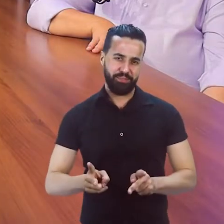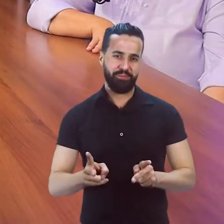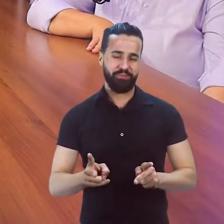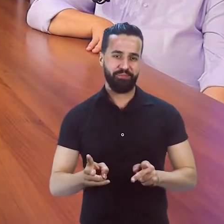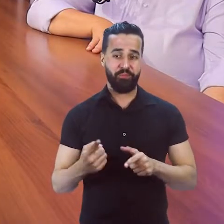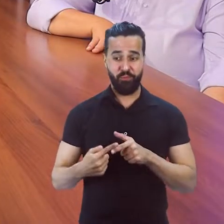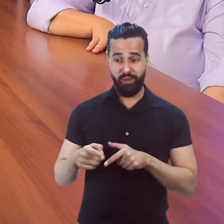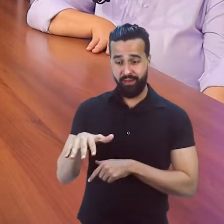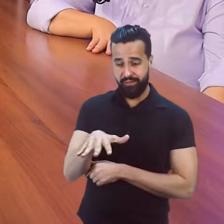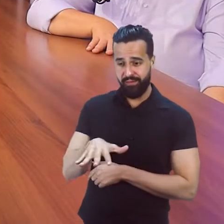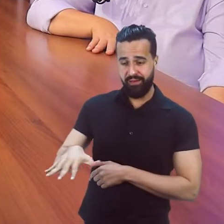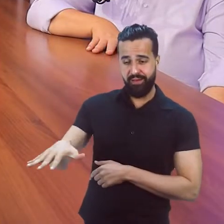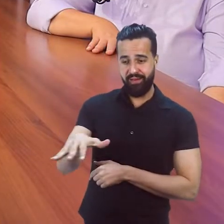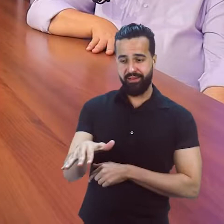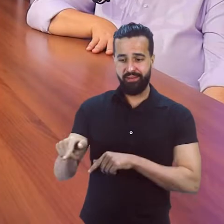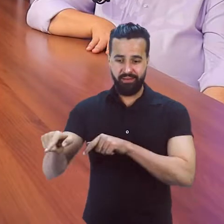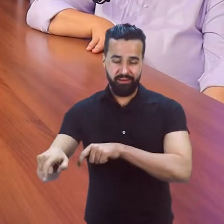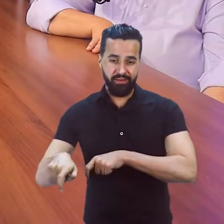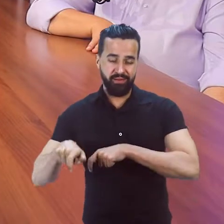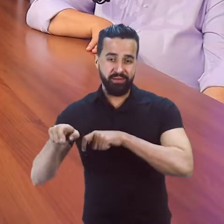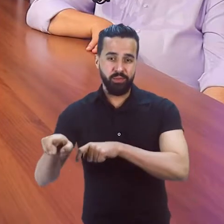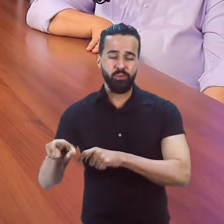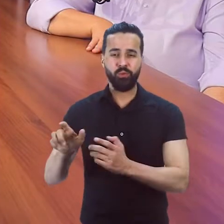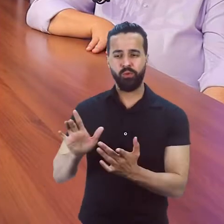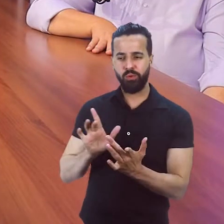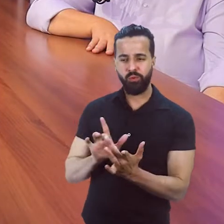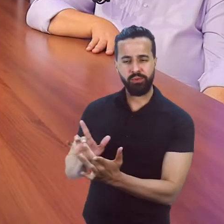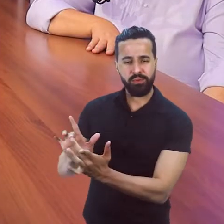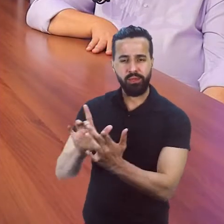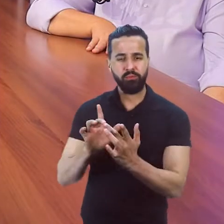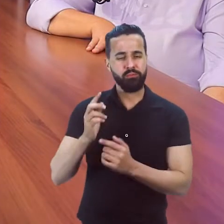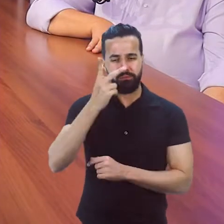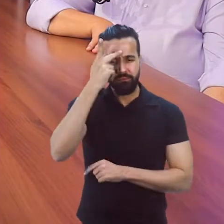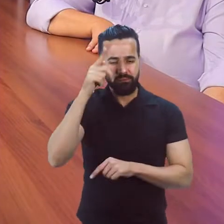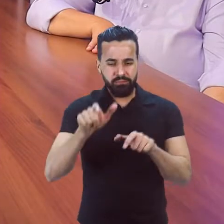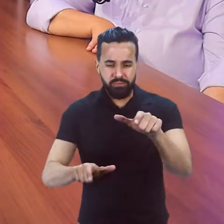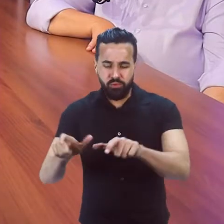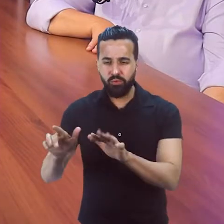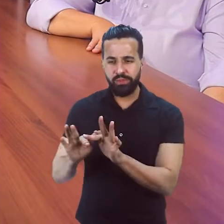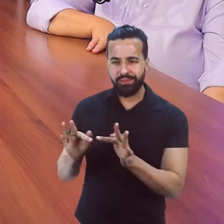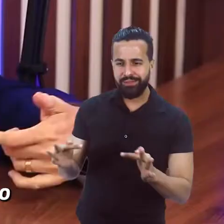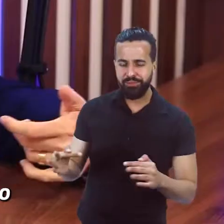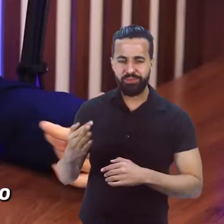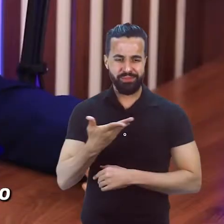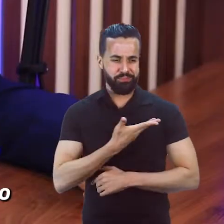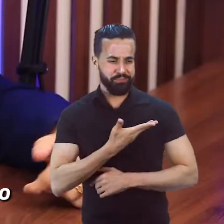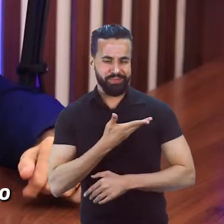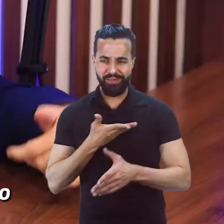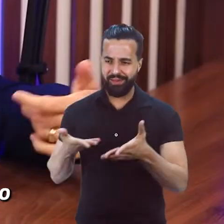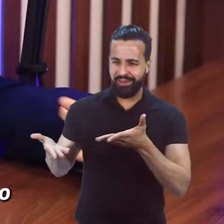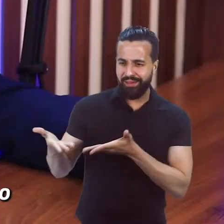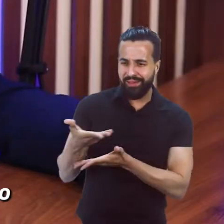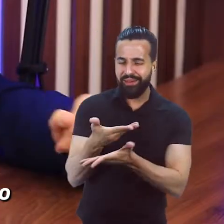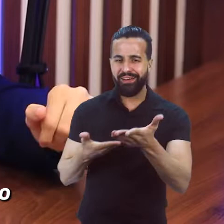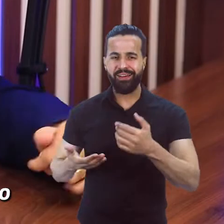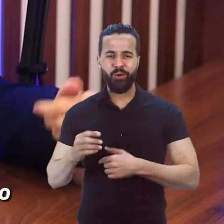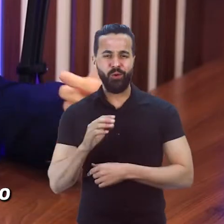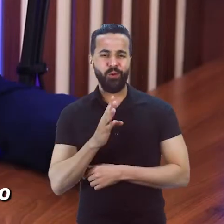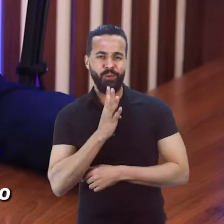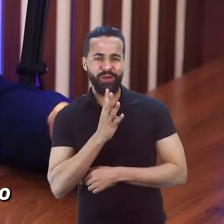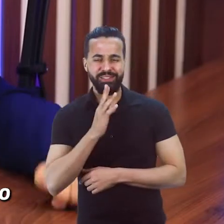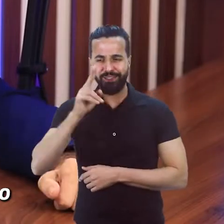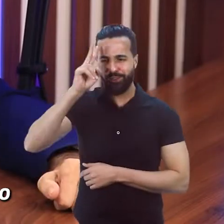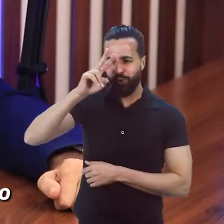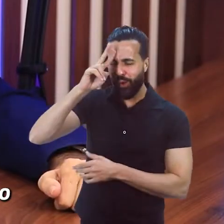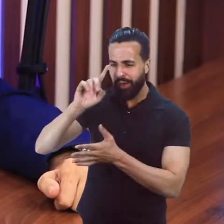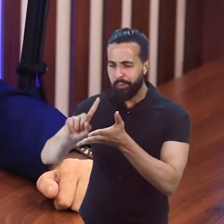você tem contato com um pessoal muito simples, né? Você faz muita amizade, conhece muitas histórias de superação,